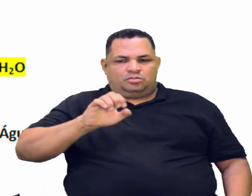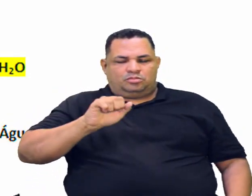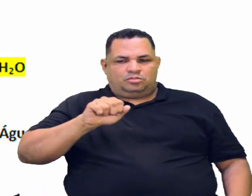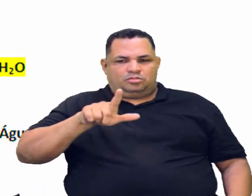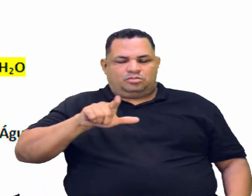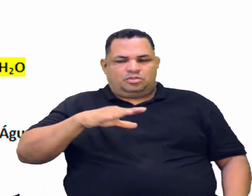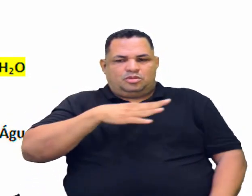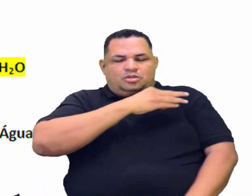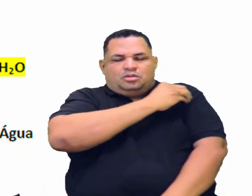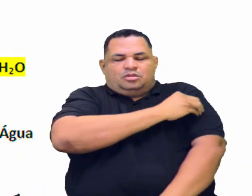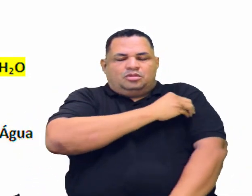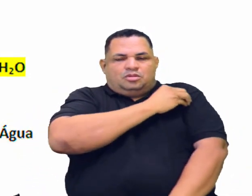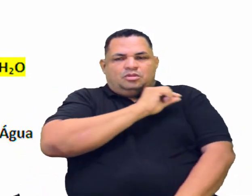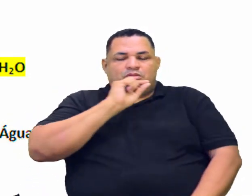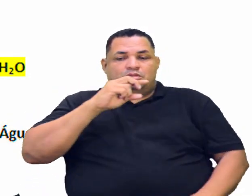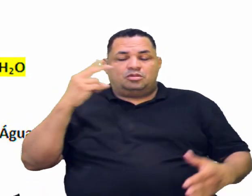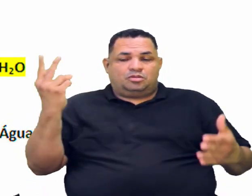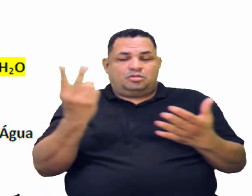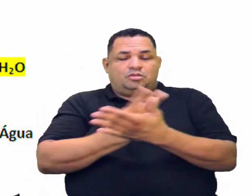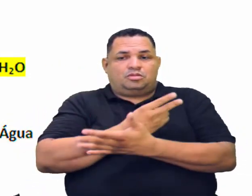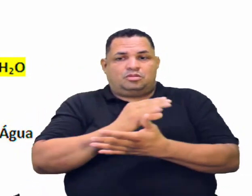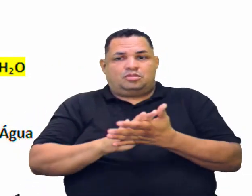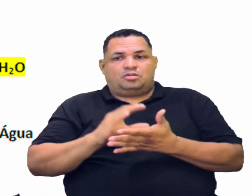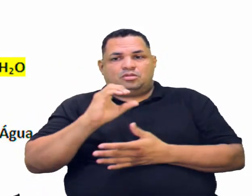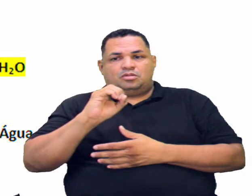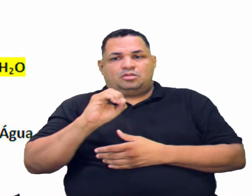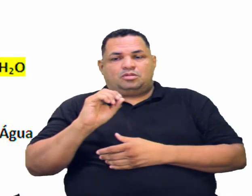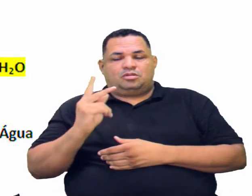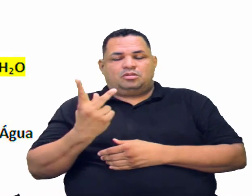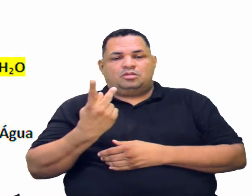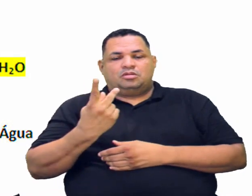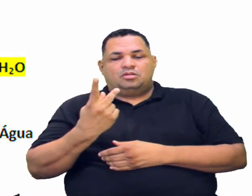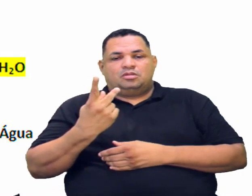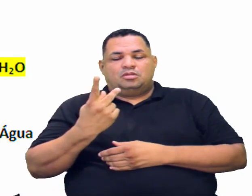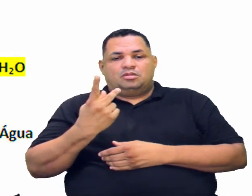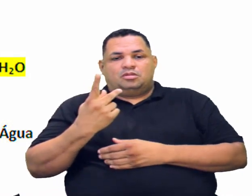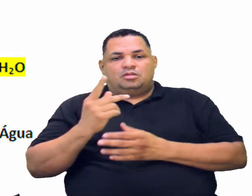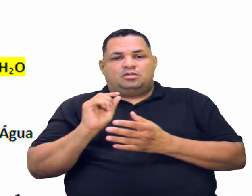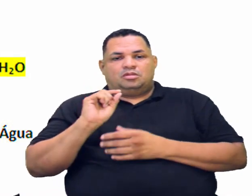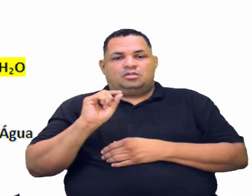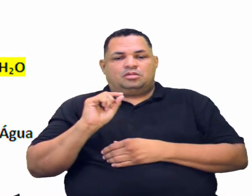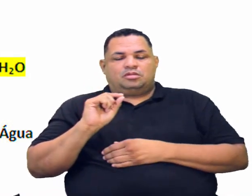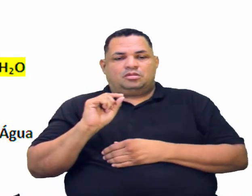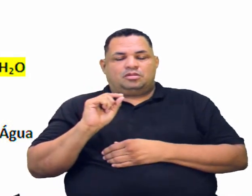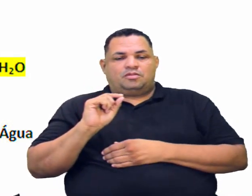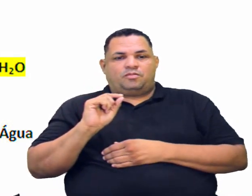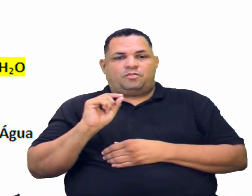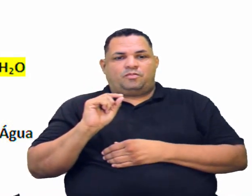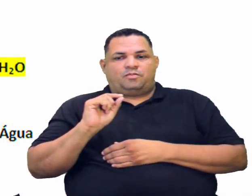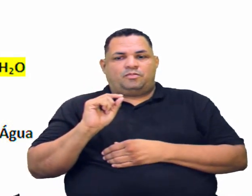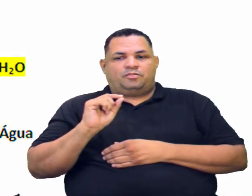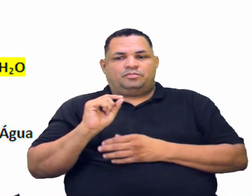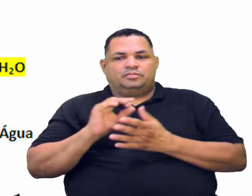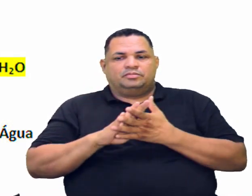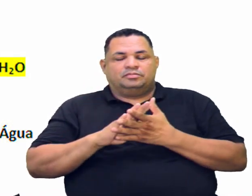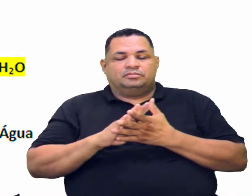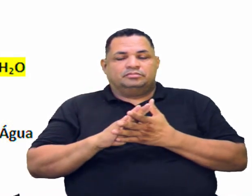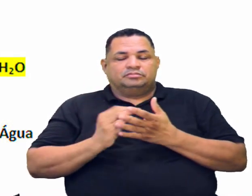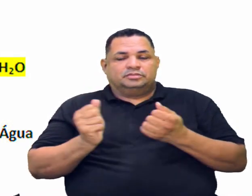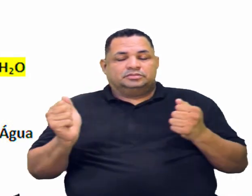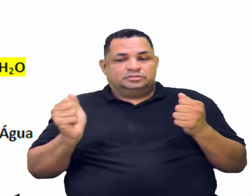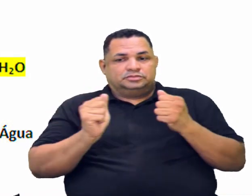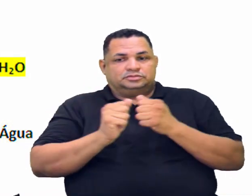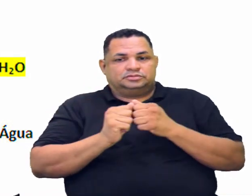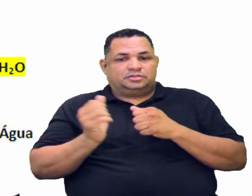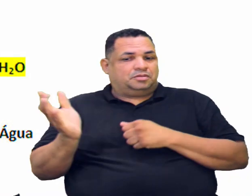de álcool, o que vai acontecer? A hidroxila aqui vai falar assim, ei, hidrogênio, vamos ser felizes? Vamos